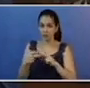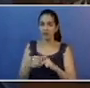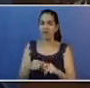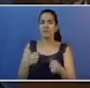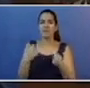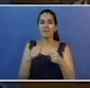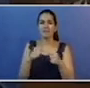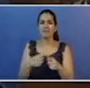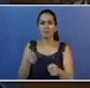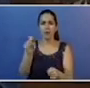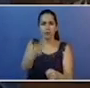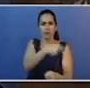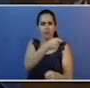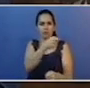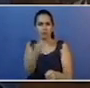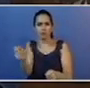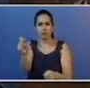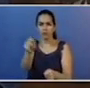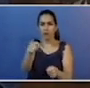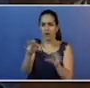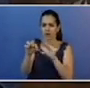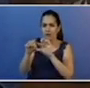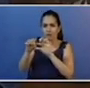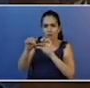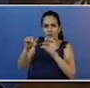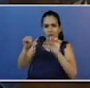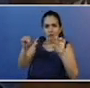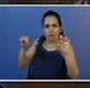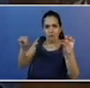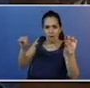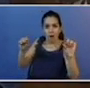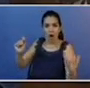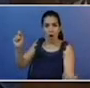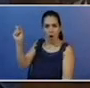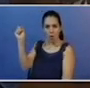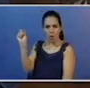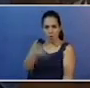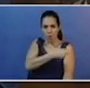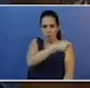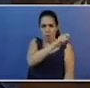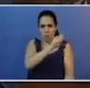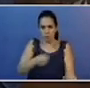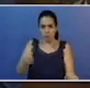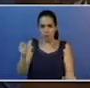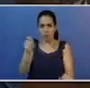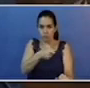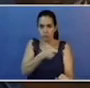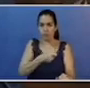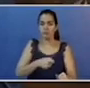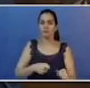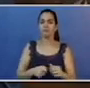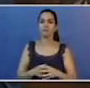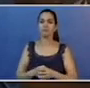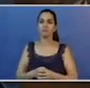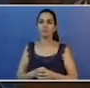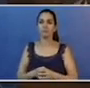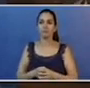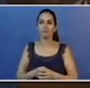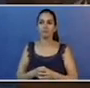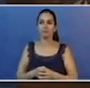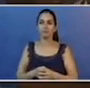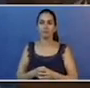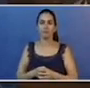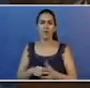com as partes das espadas, dos sabres ou ainda do instrumento que ele tem que acertar o corpo do atleta.